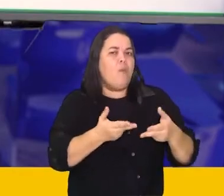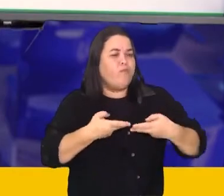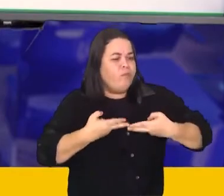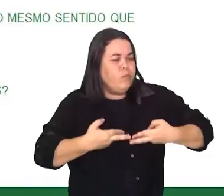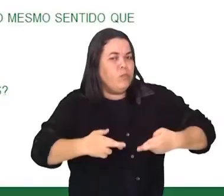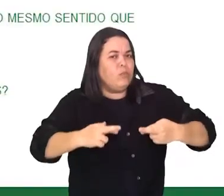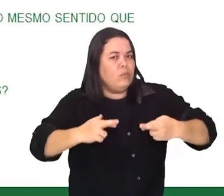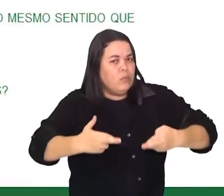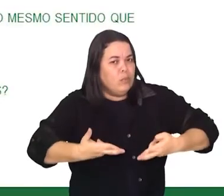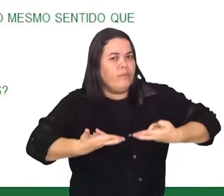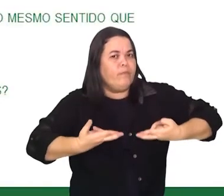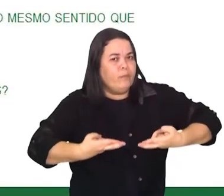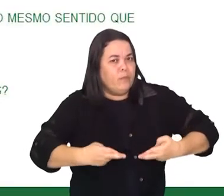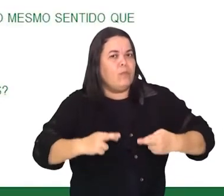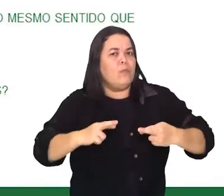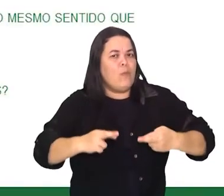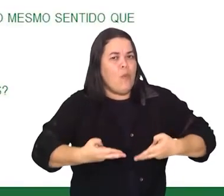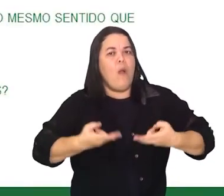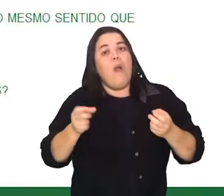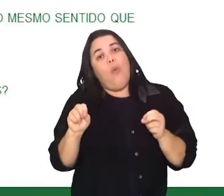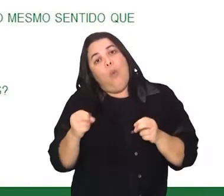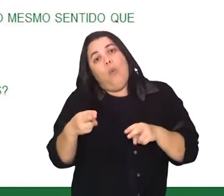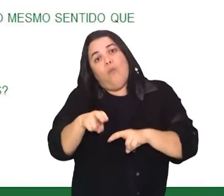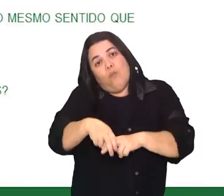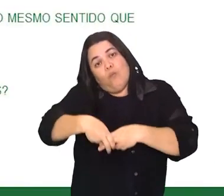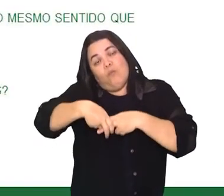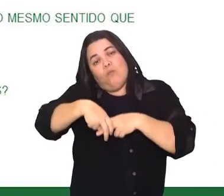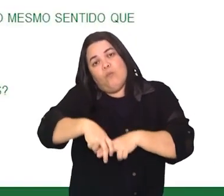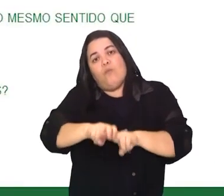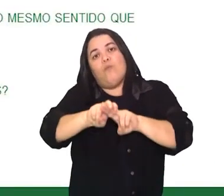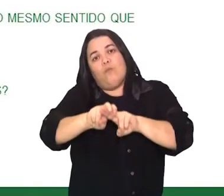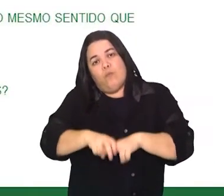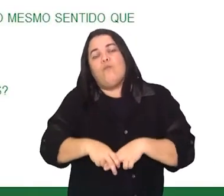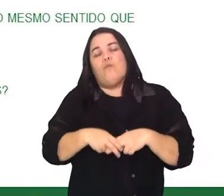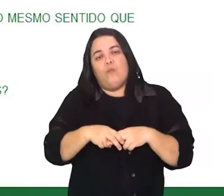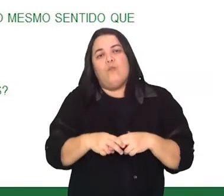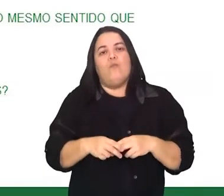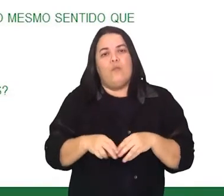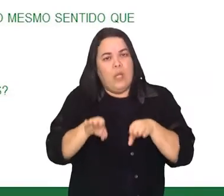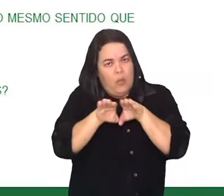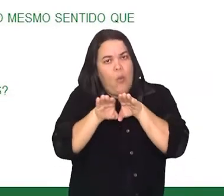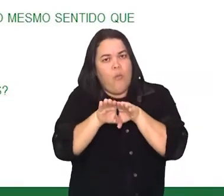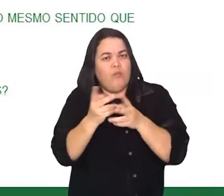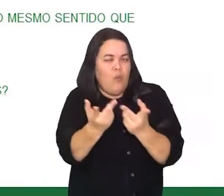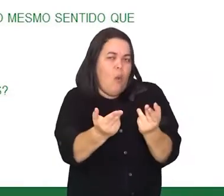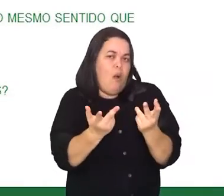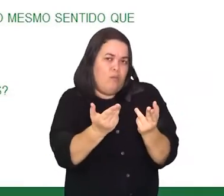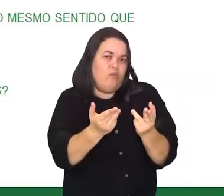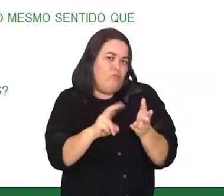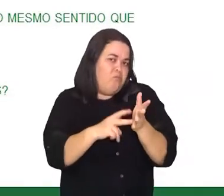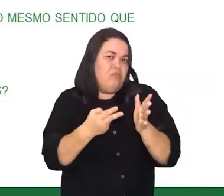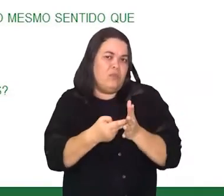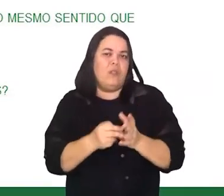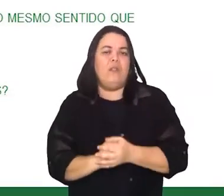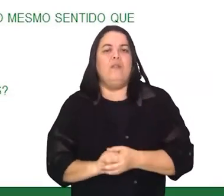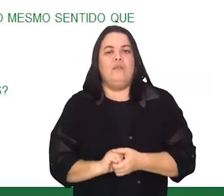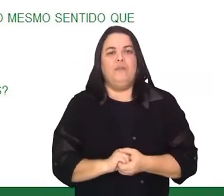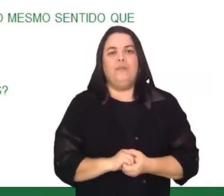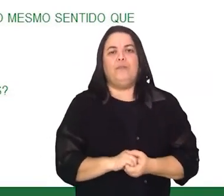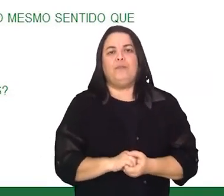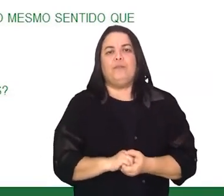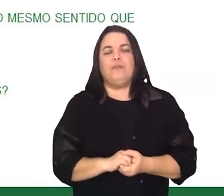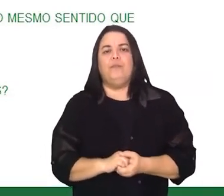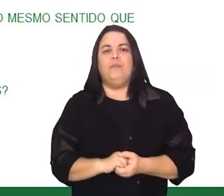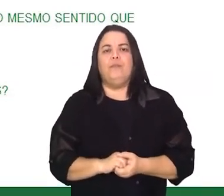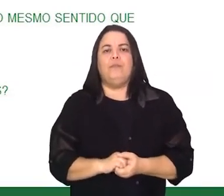outro tipo de balanço que não é uma rede, mas é também tem o balançar-se, né, propriamente dito o balanço, a estrutura,